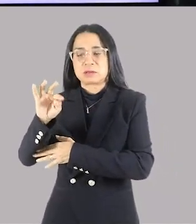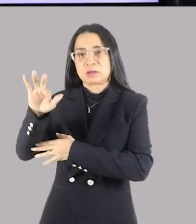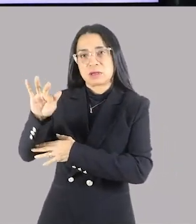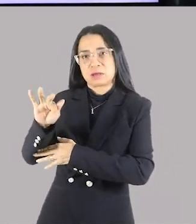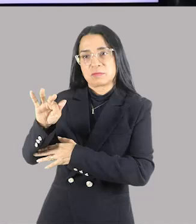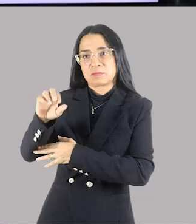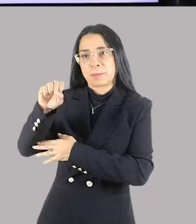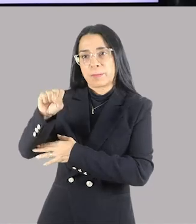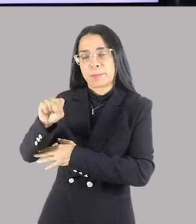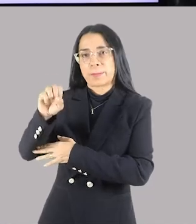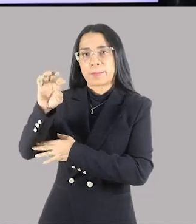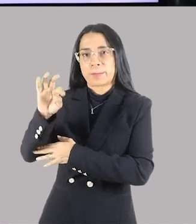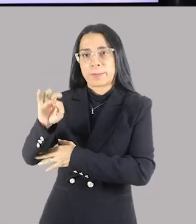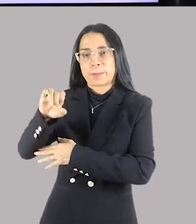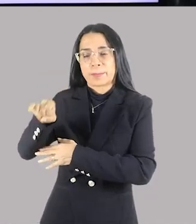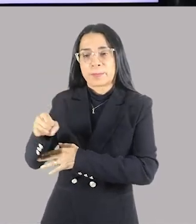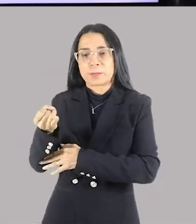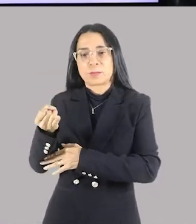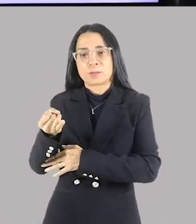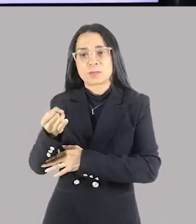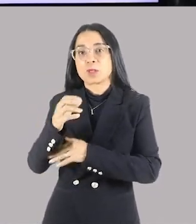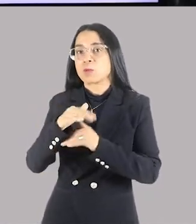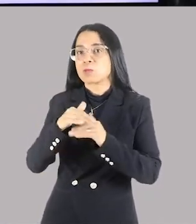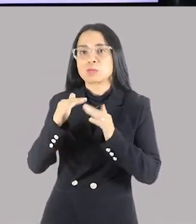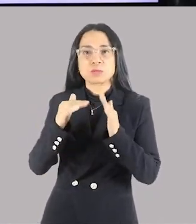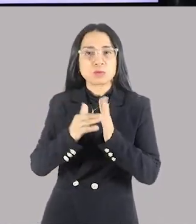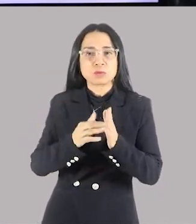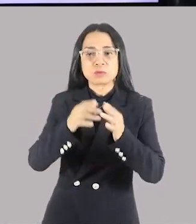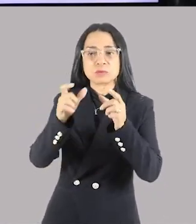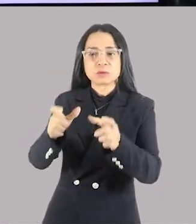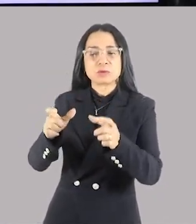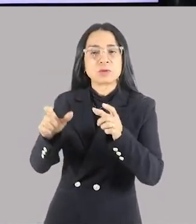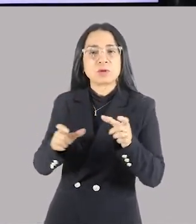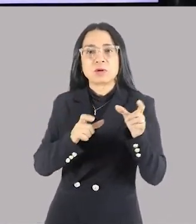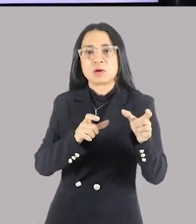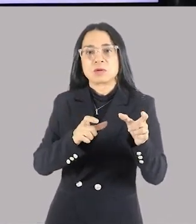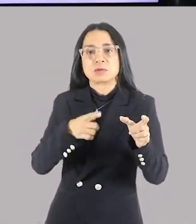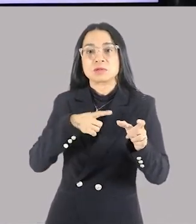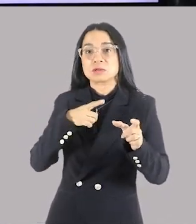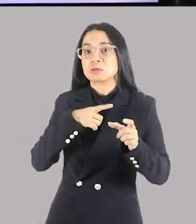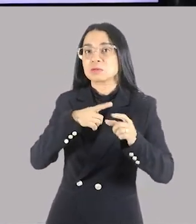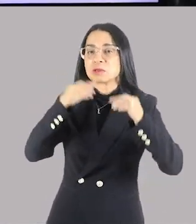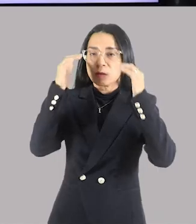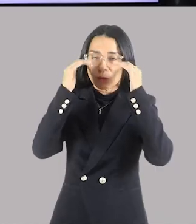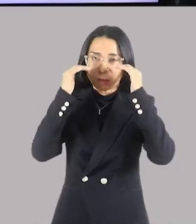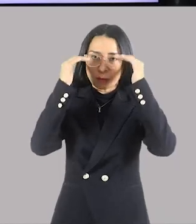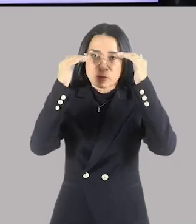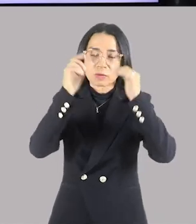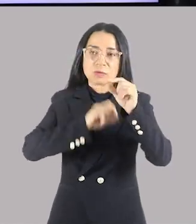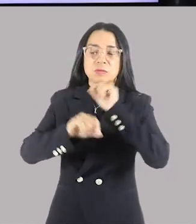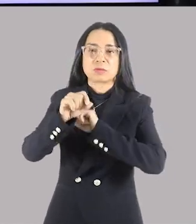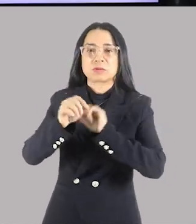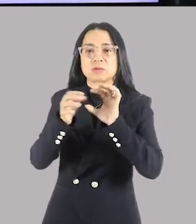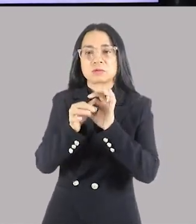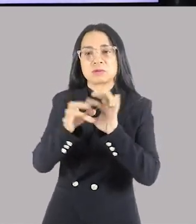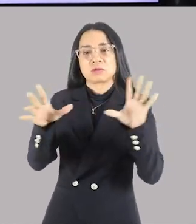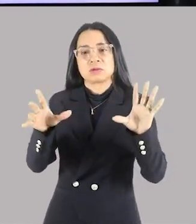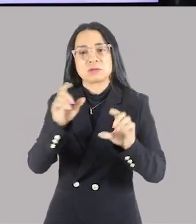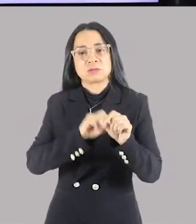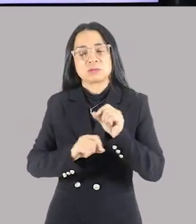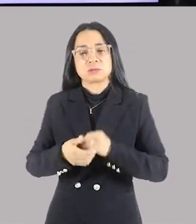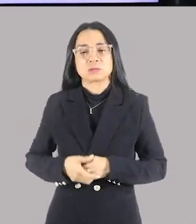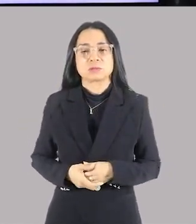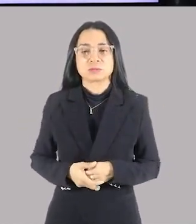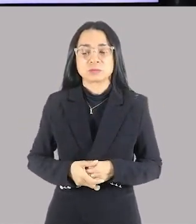são órgãos. Órgãos que não sofrem subordinação. Órgãos, portanto, independentes, órgãos não